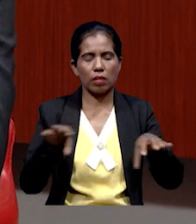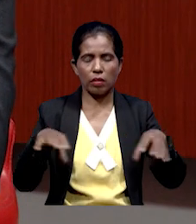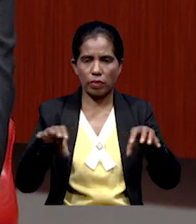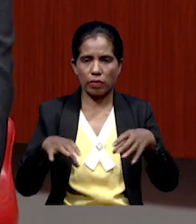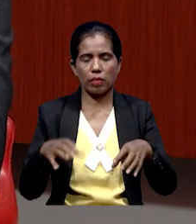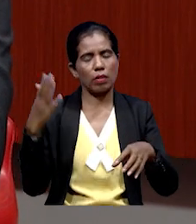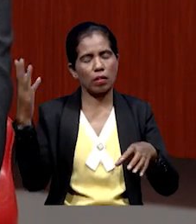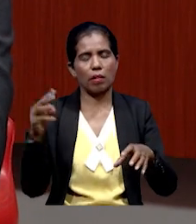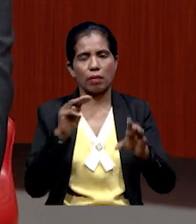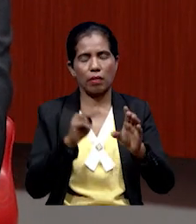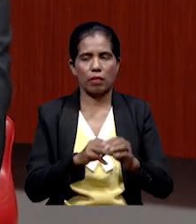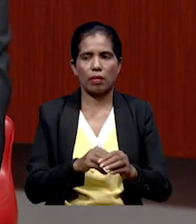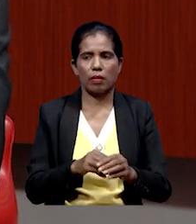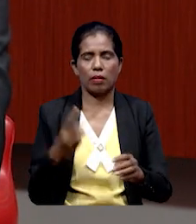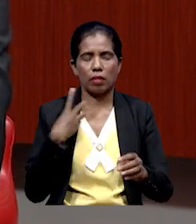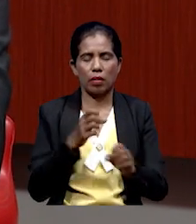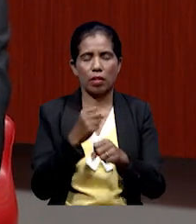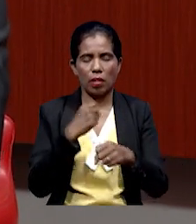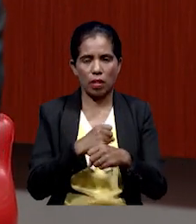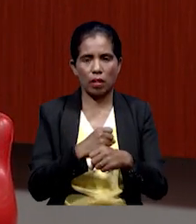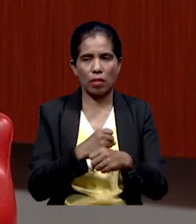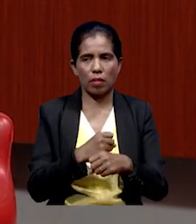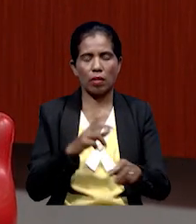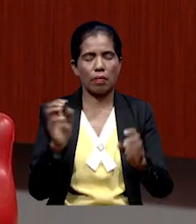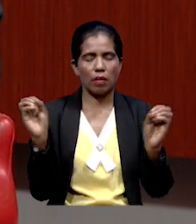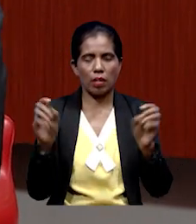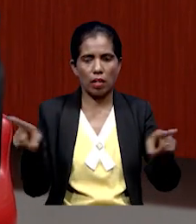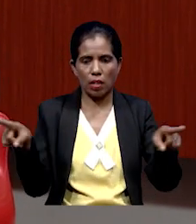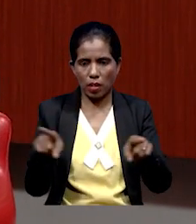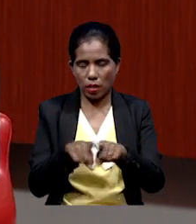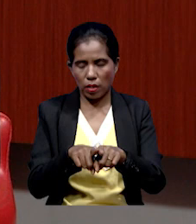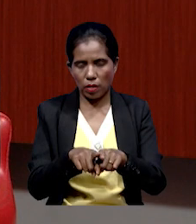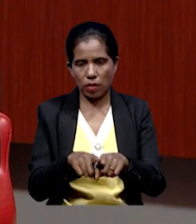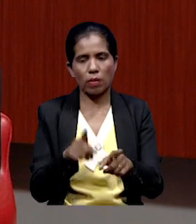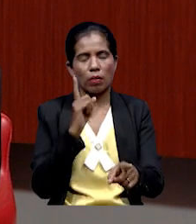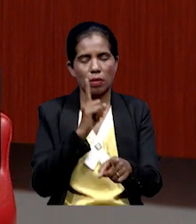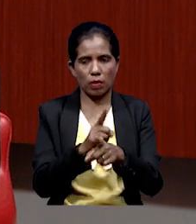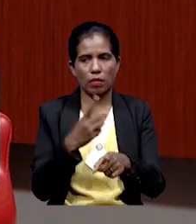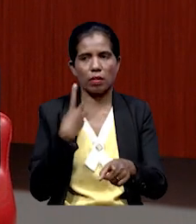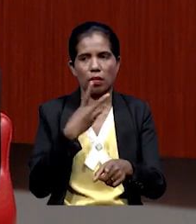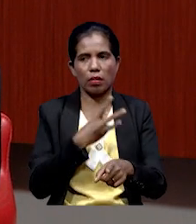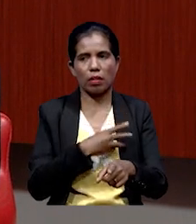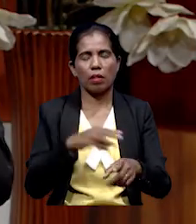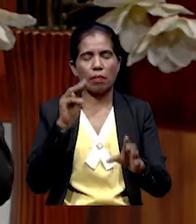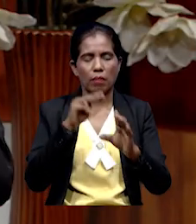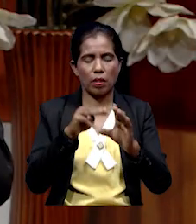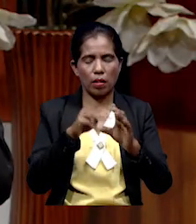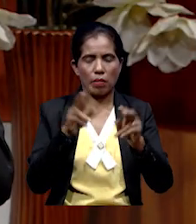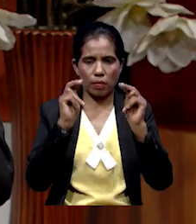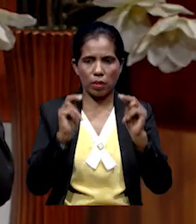balão não vemos que Barak não vemos que produz ensino superior, lá com isso realidade não vemos que o mercado laboral precisa, por